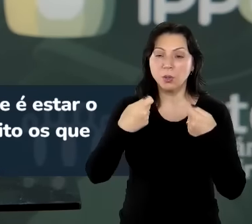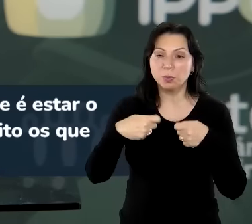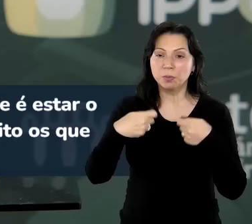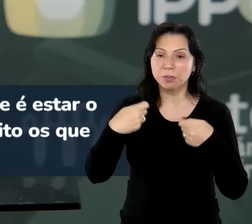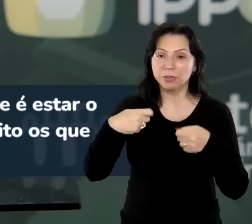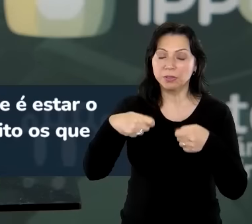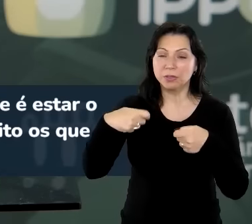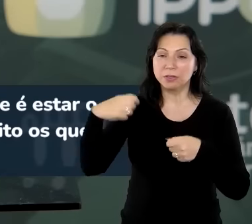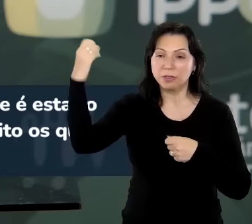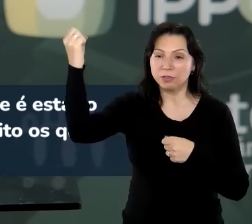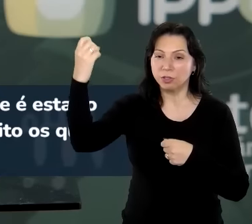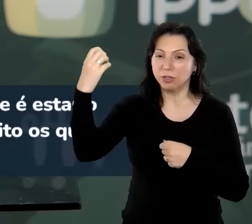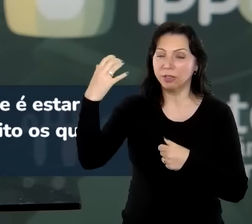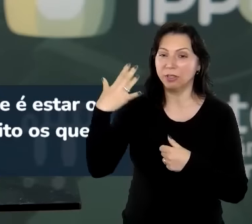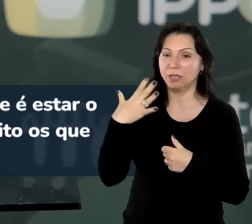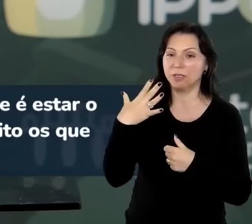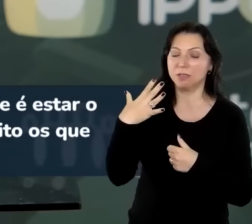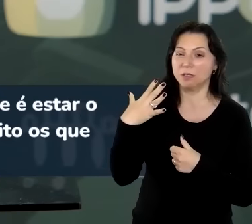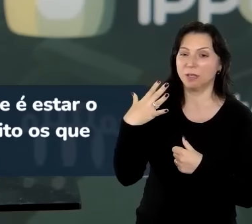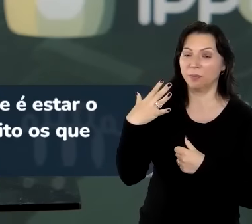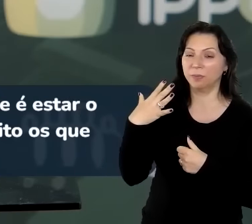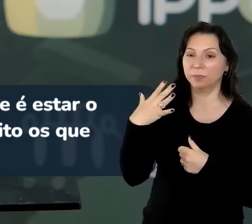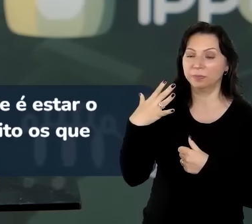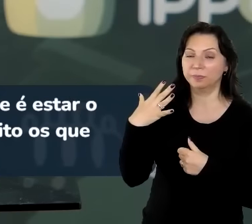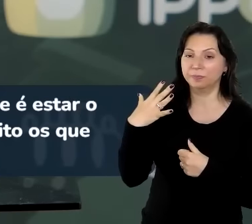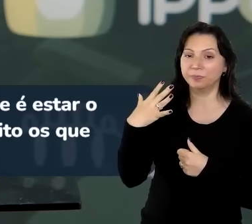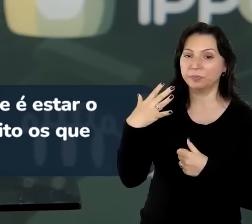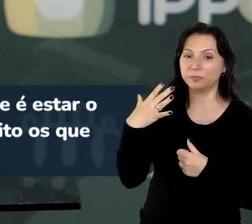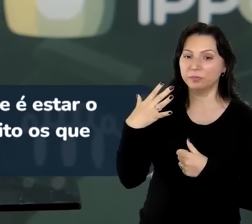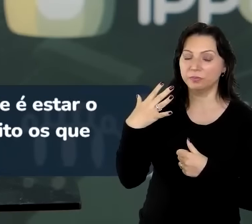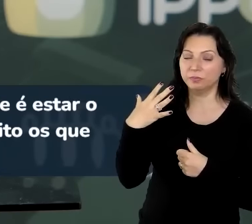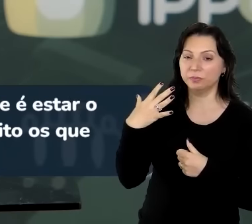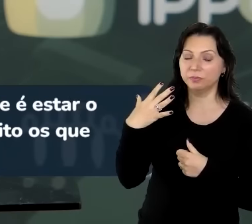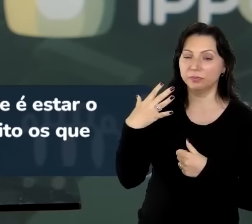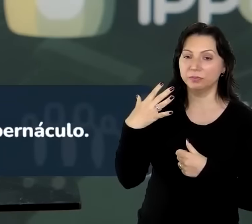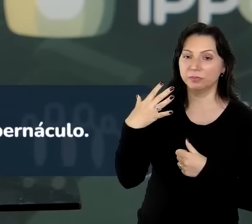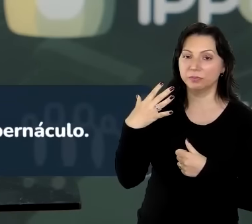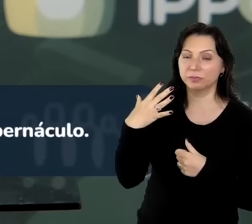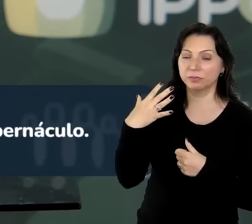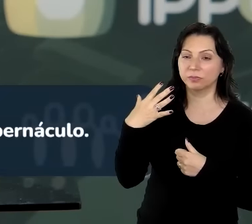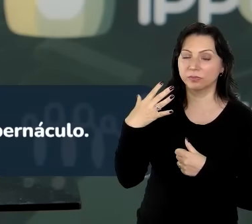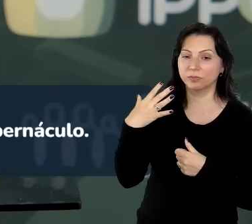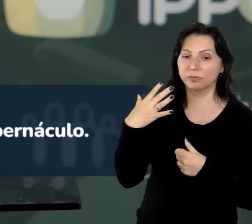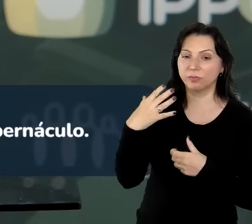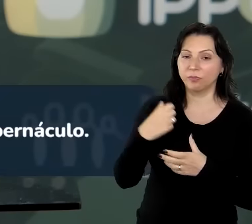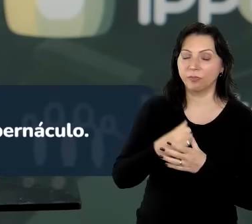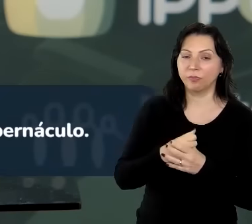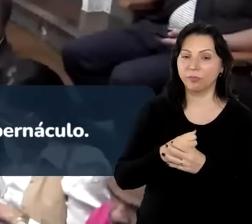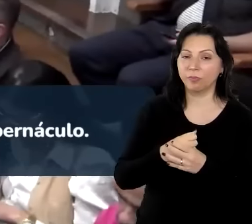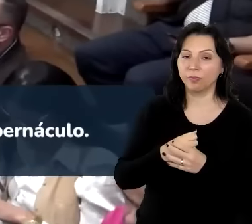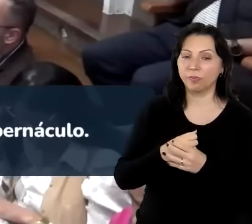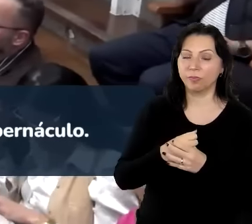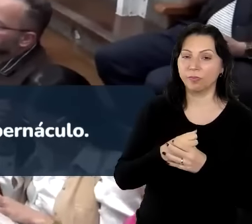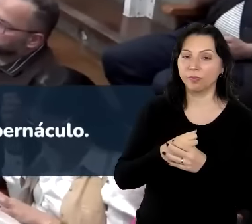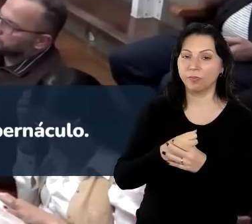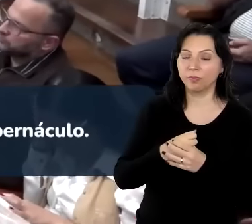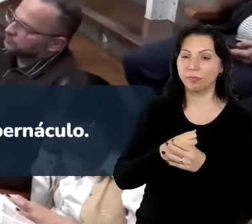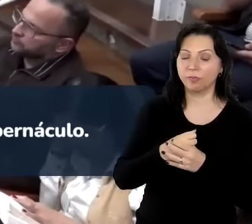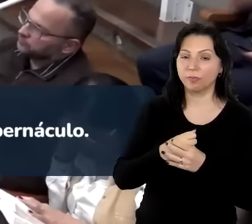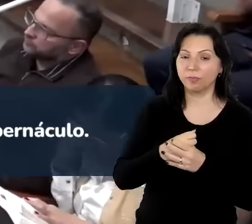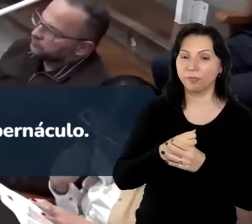com alimentos, pois nunca tiveram proveitos que com isso se preocuparam. Possuímos um